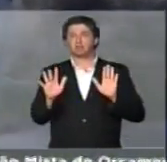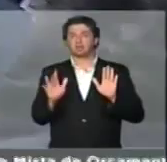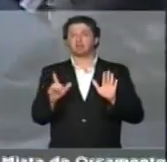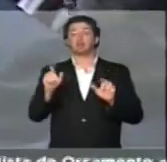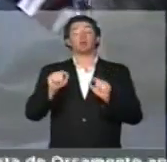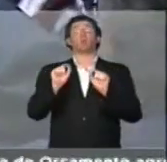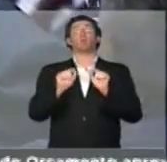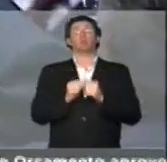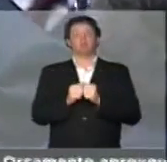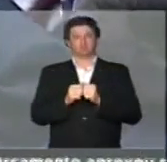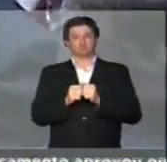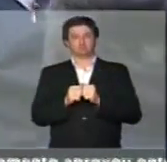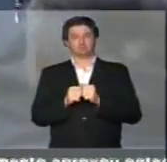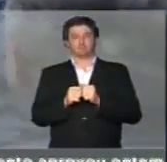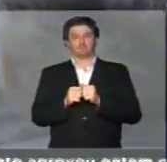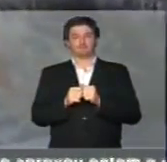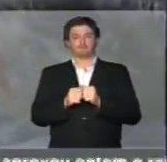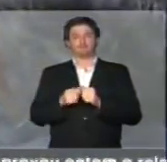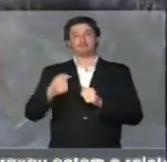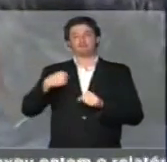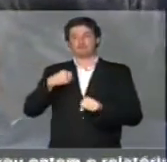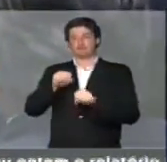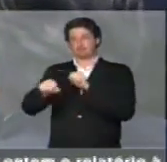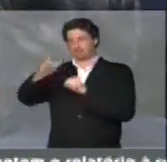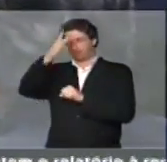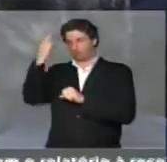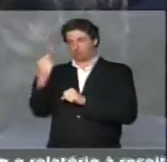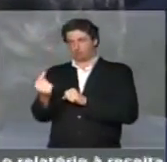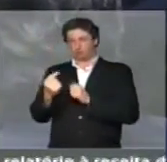o seguinte: eu matei alguém.